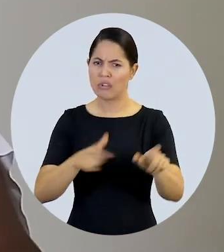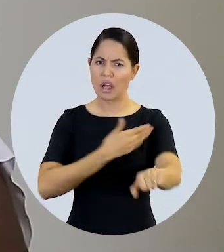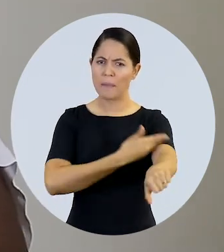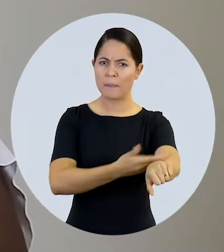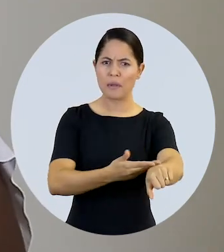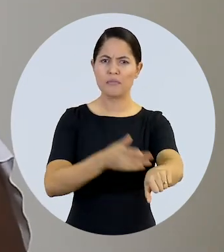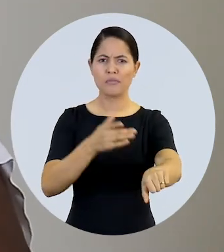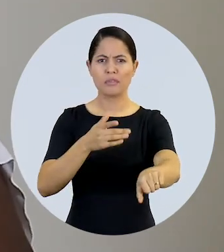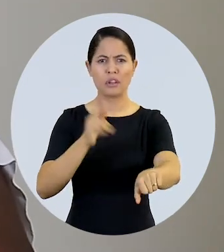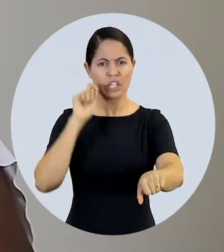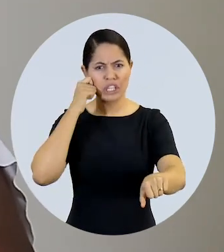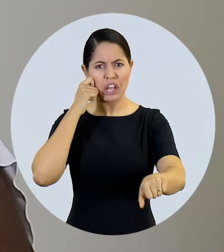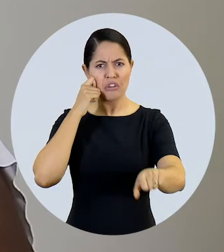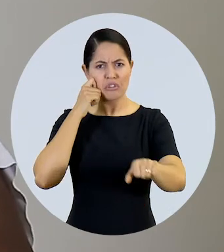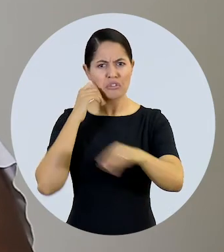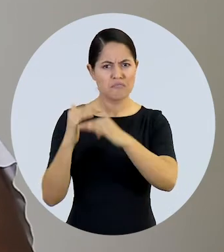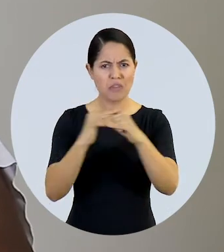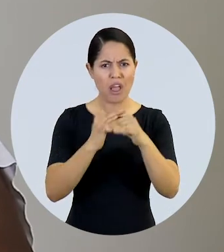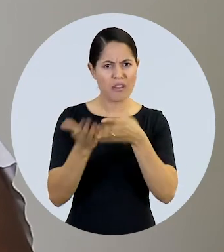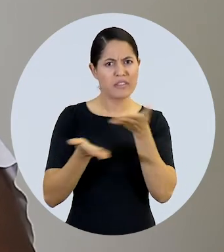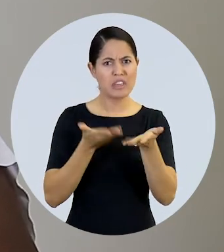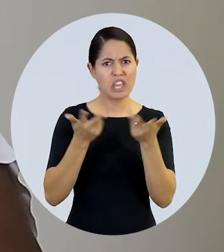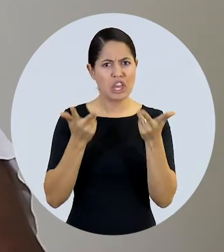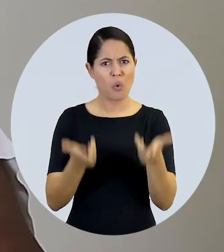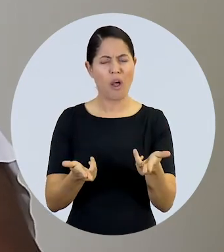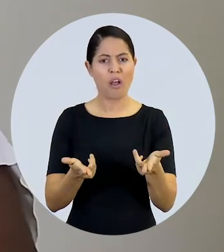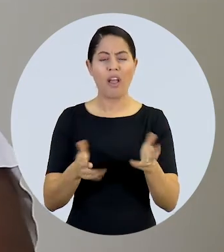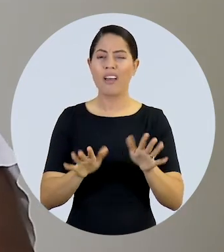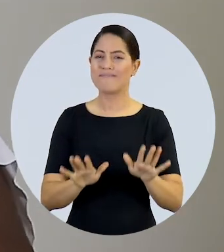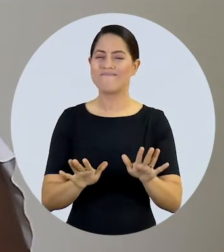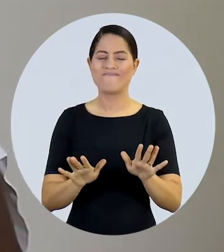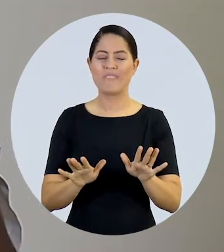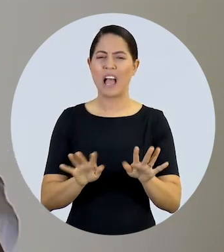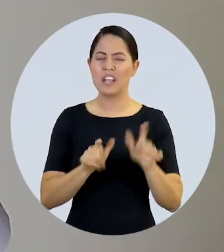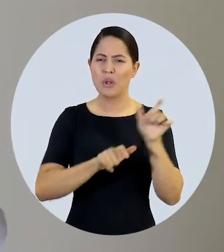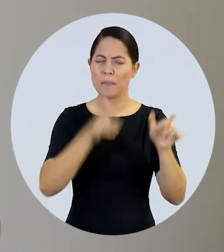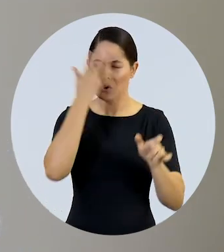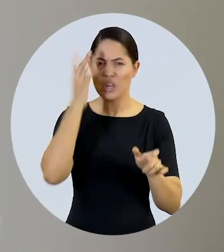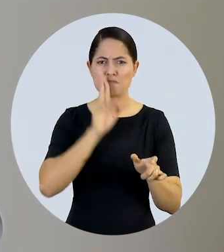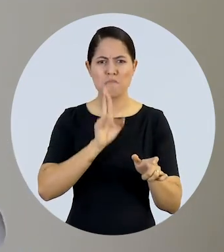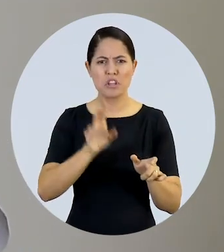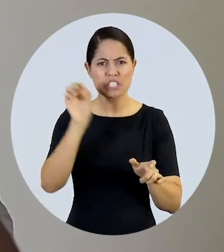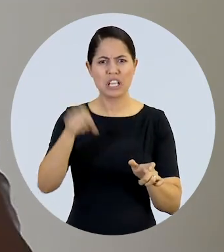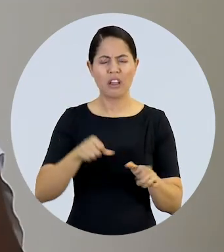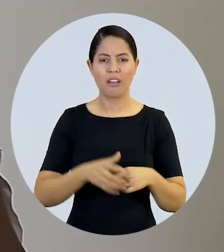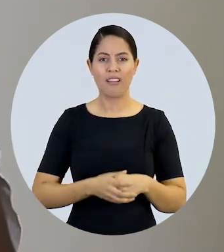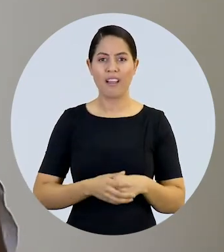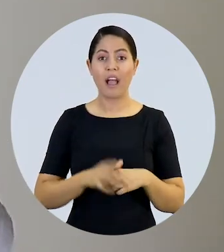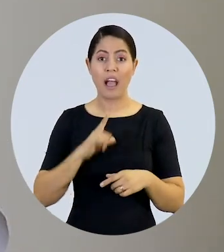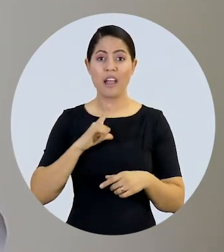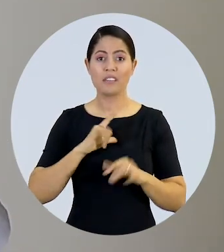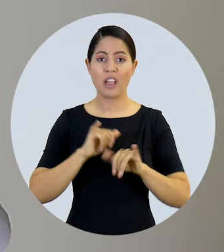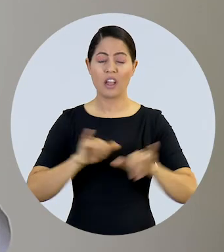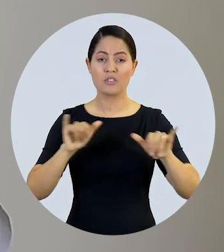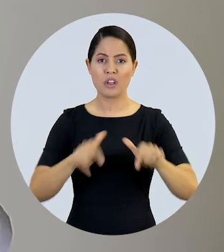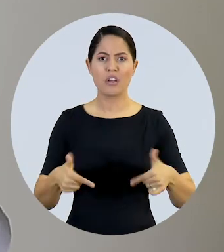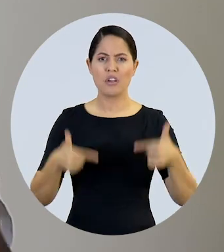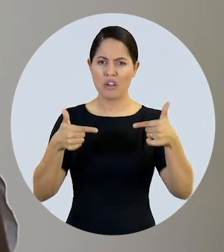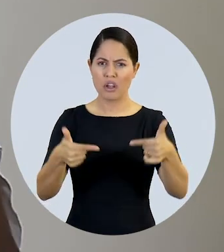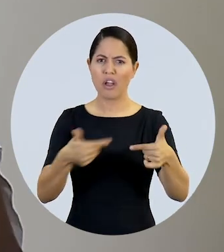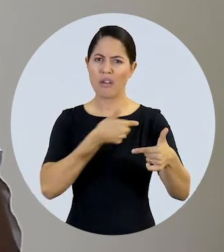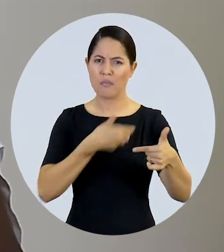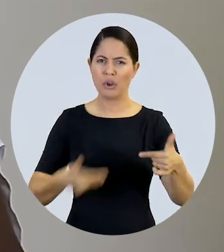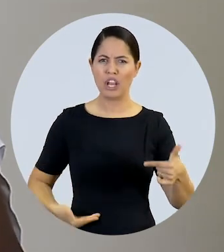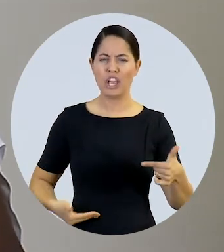diferentes? Todas as pessoas pesquisadas afirmam que sim. Você acha que deveríamos fazer políticas específicas para a promoção da igualdade racial?